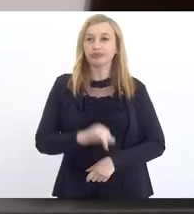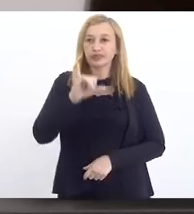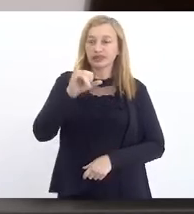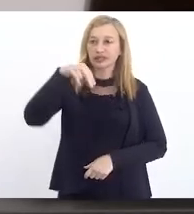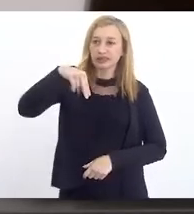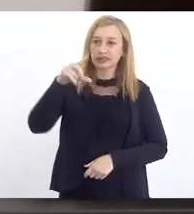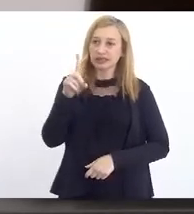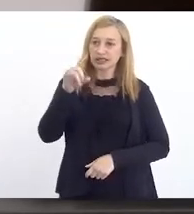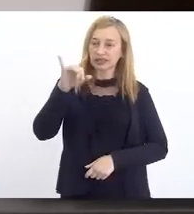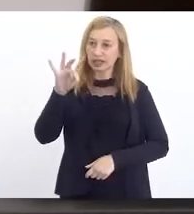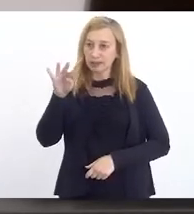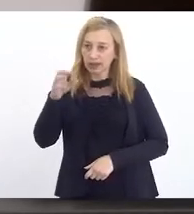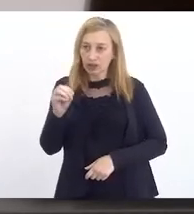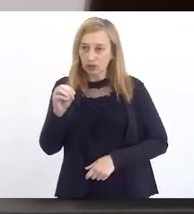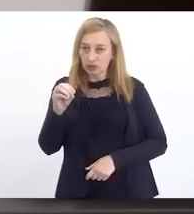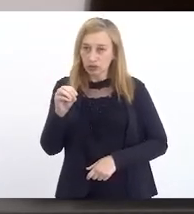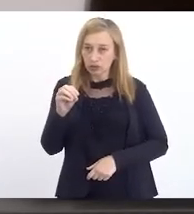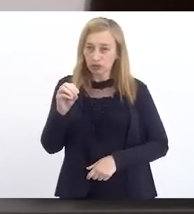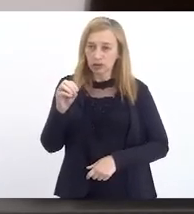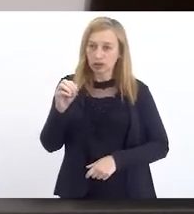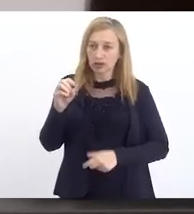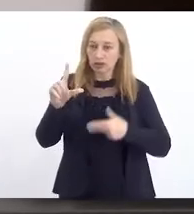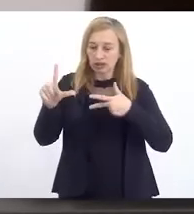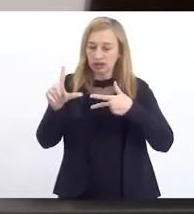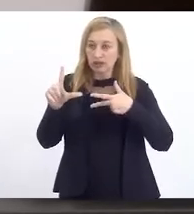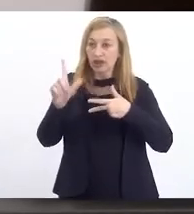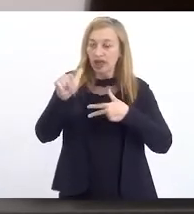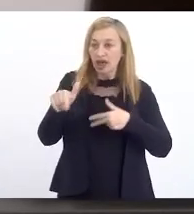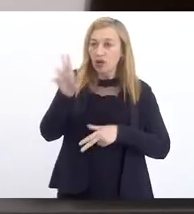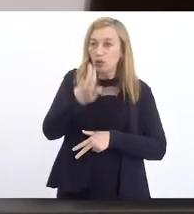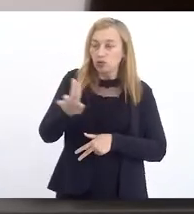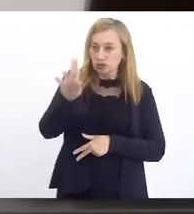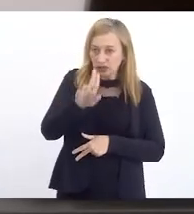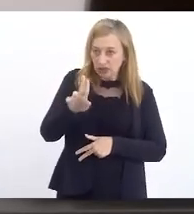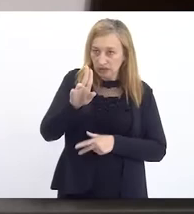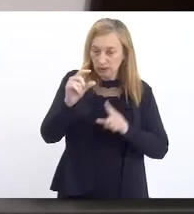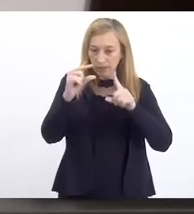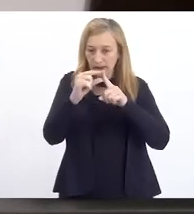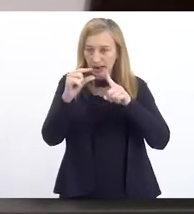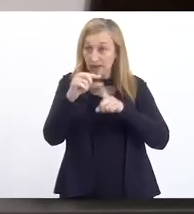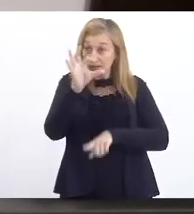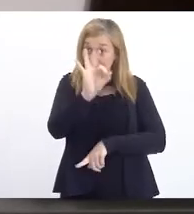Indiciamento é um termo usado praticamente